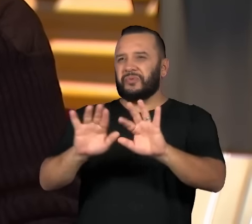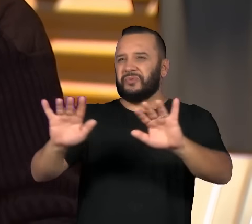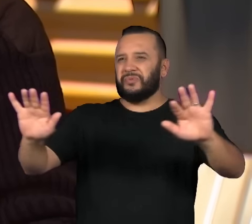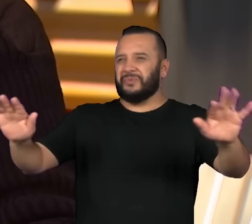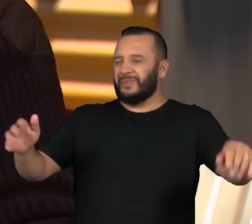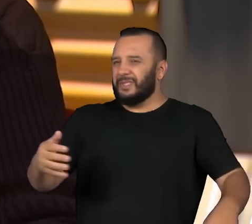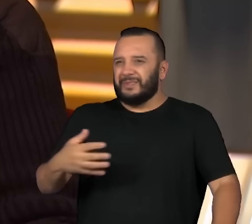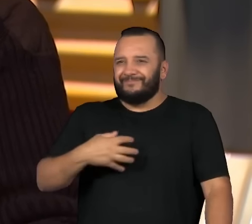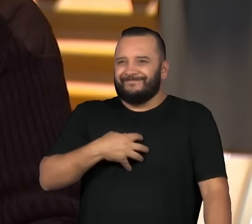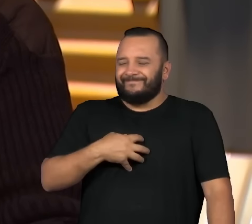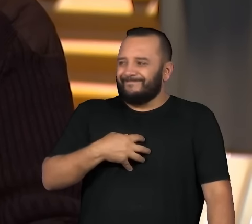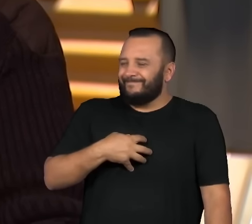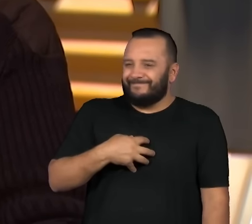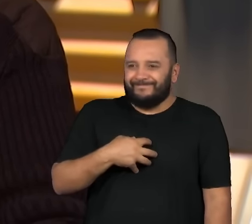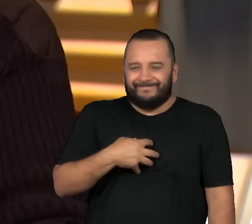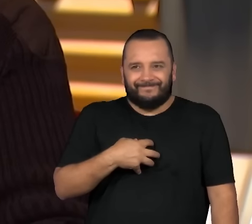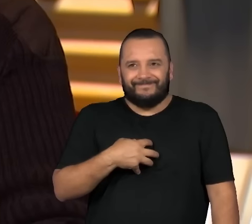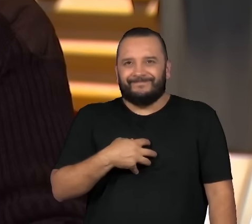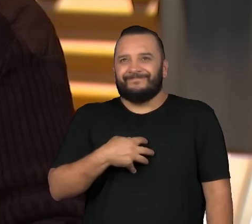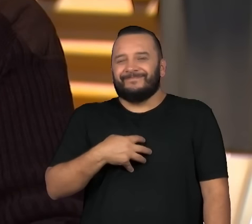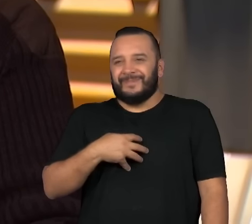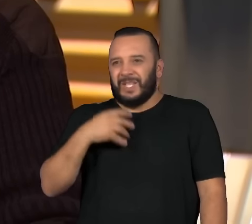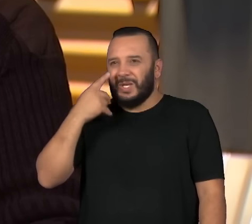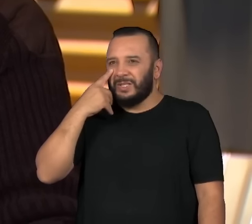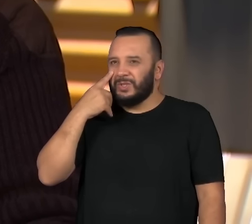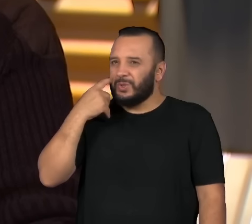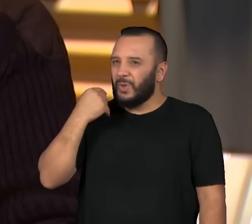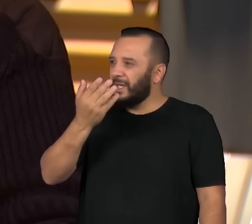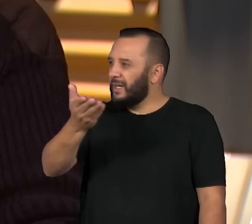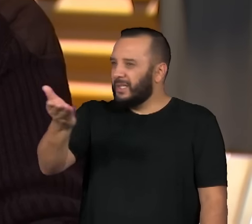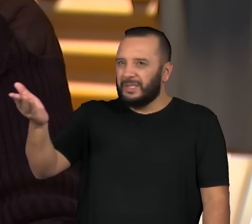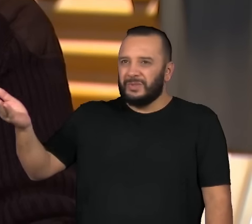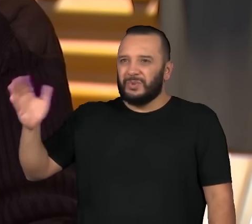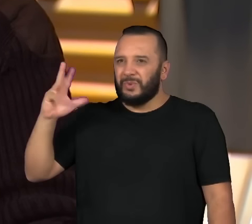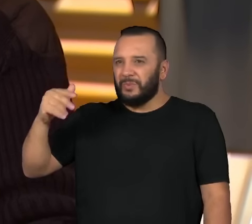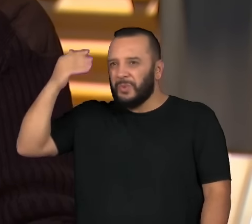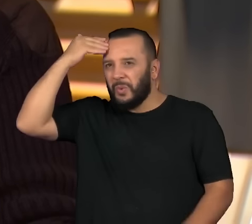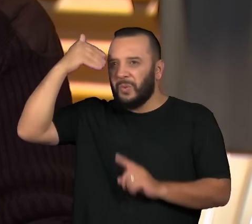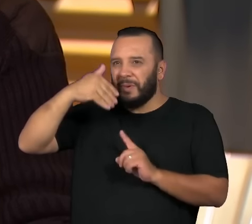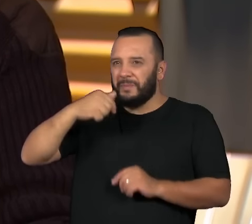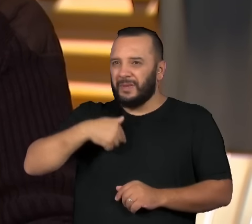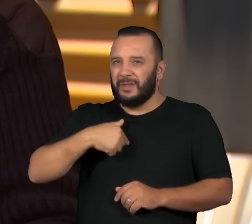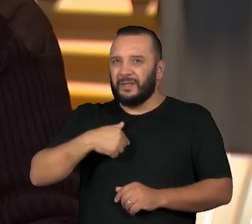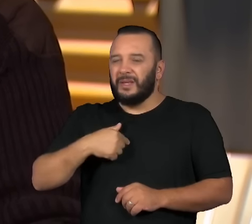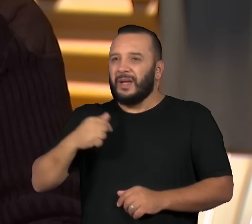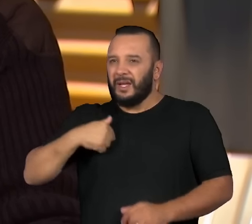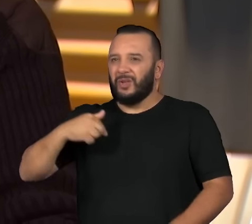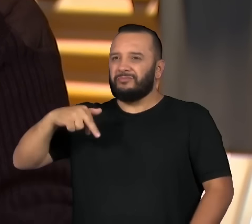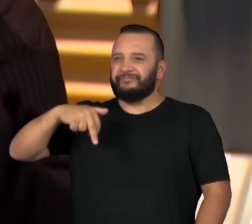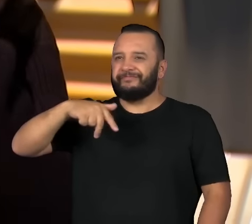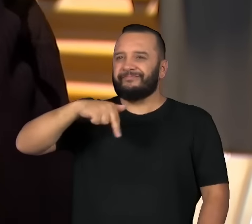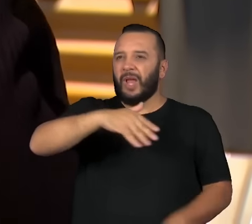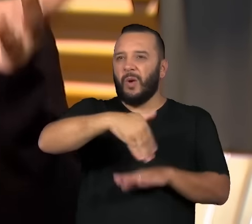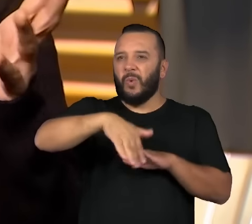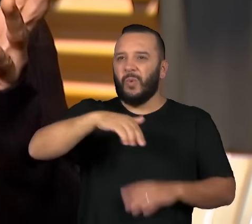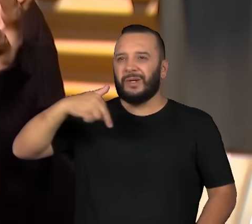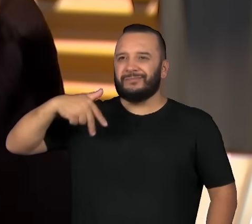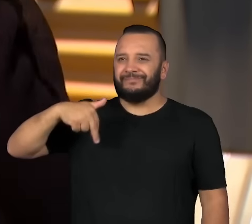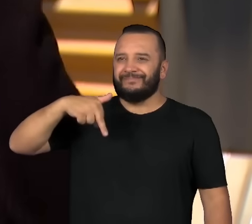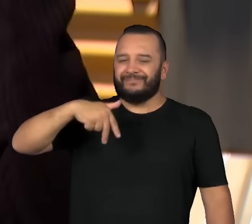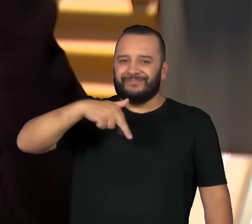terrível, terrível. Eu saí aquele dia da casa do meu cunhado, que foi na casa do meu cunhado, e fui para casa a pé, sozinho. Ao mesmo tempo que eu